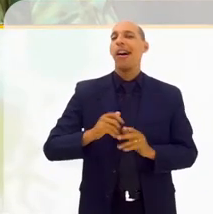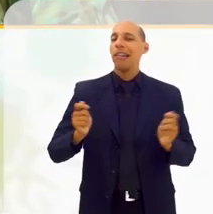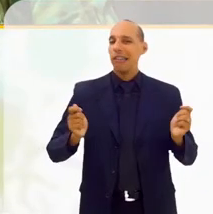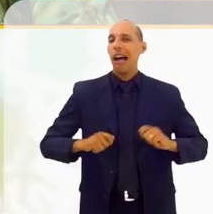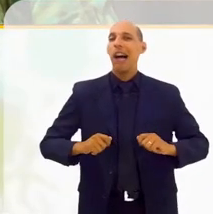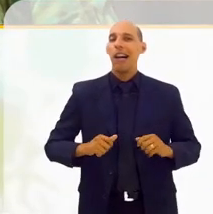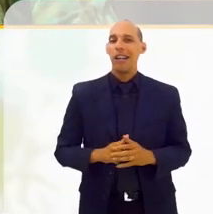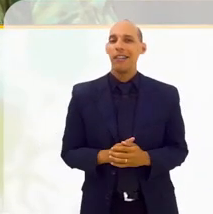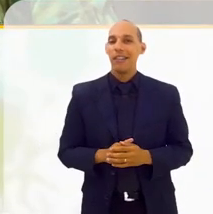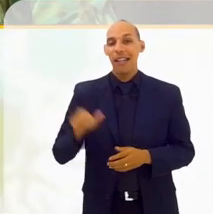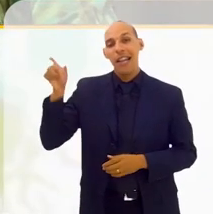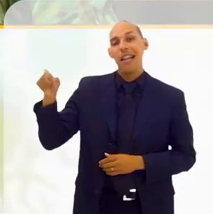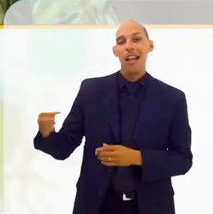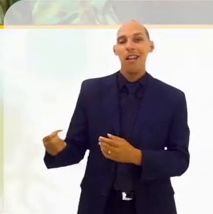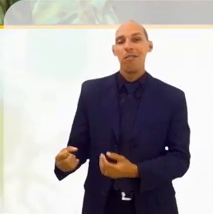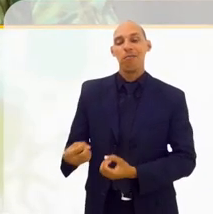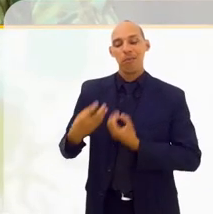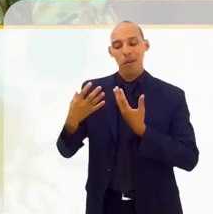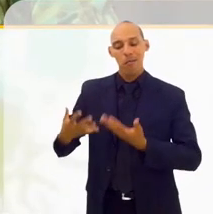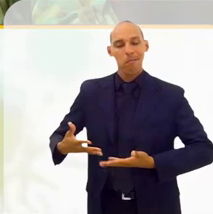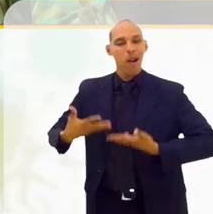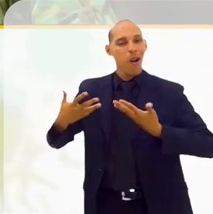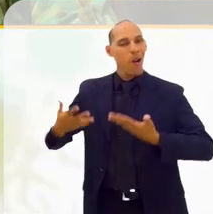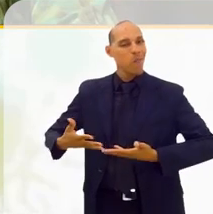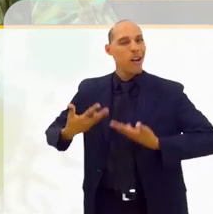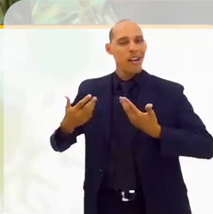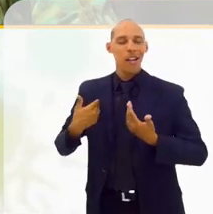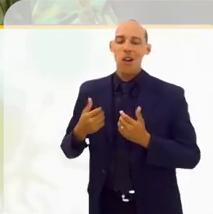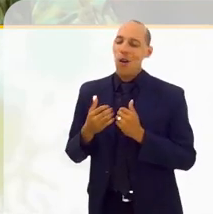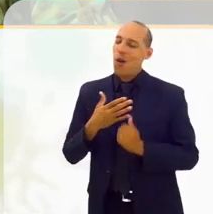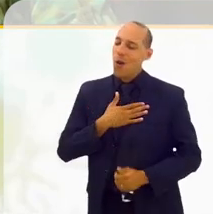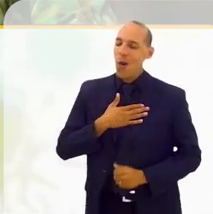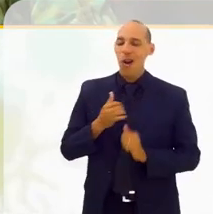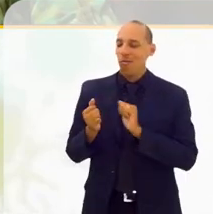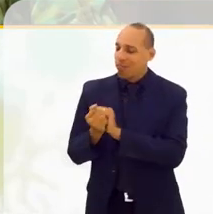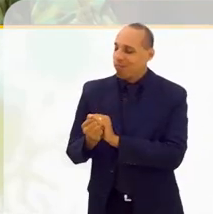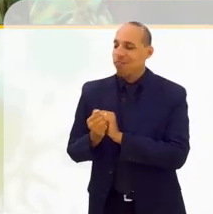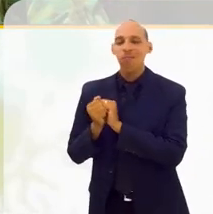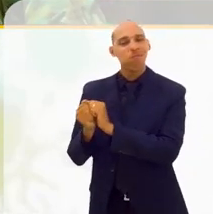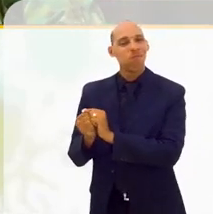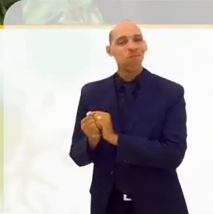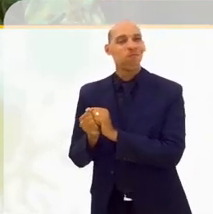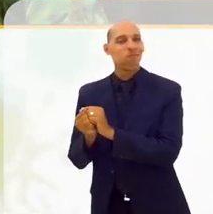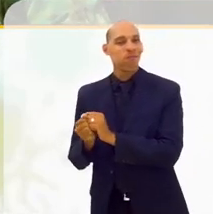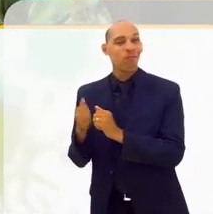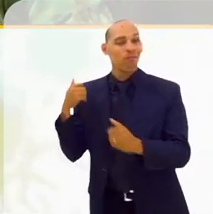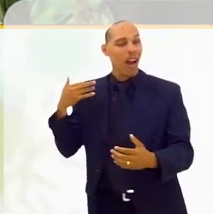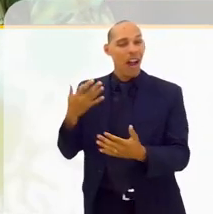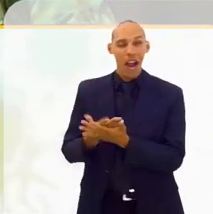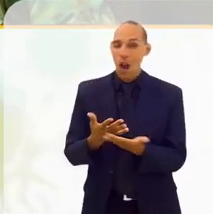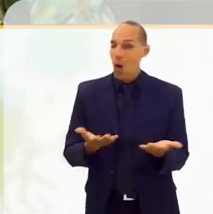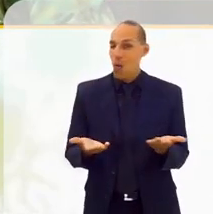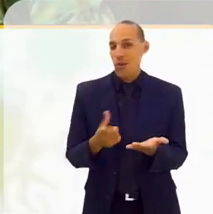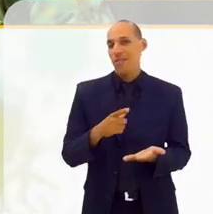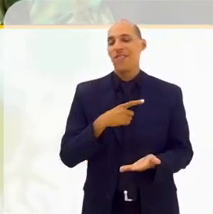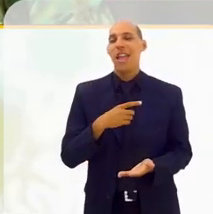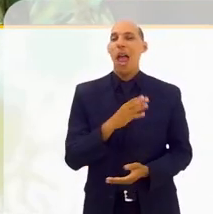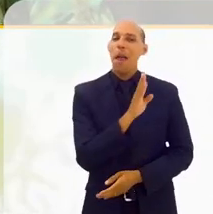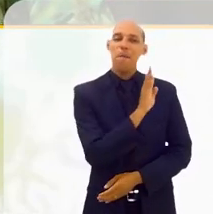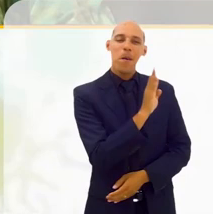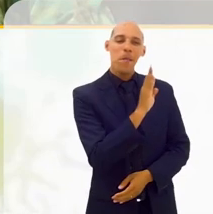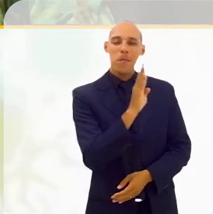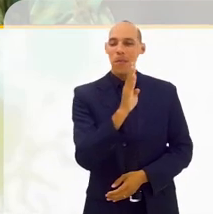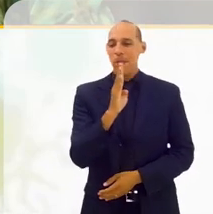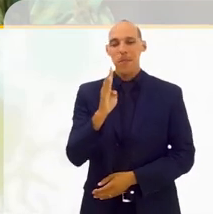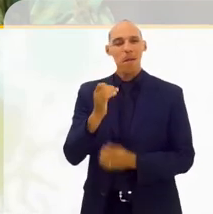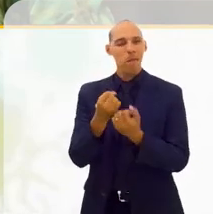então tava sempre me incentivando eu gostava de estar com ele tinha também até hoje até hoje uma